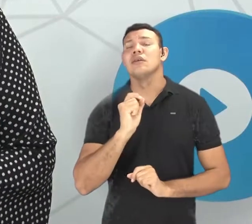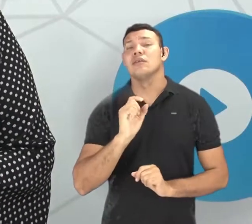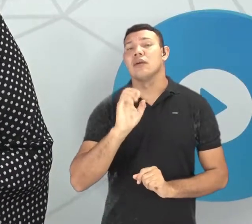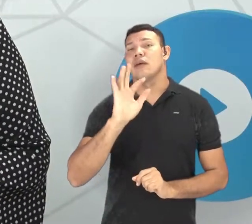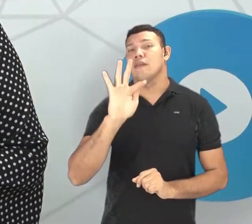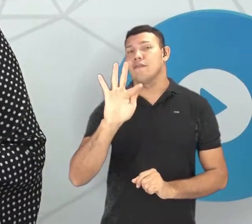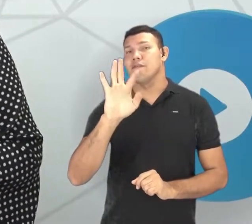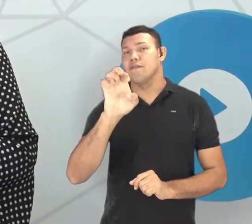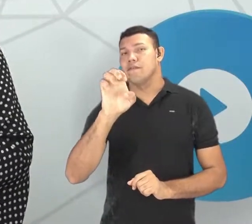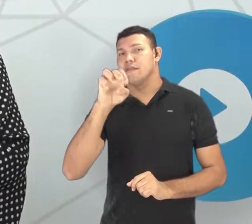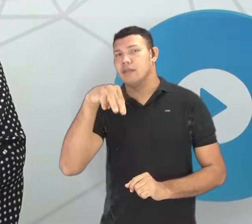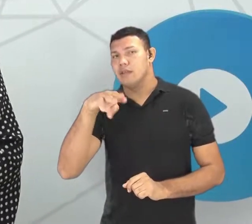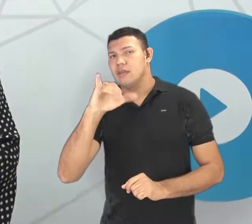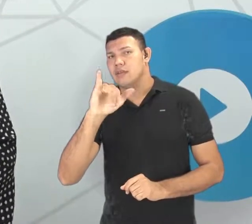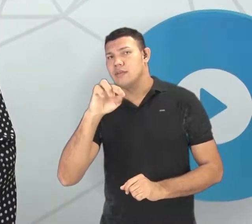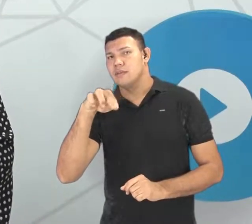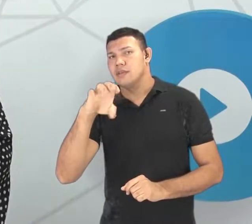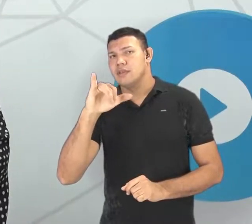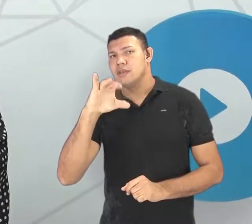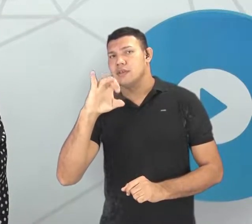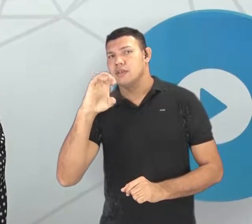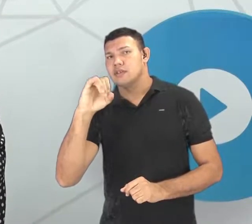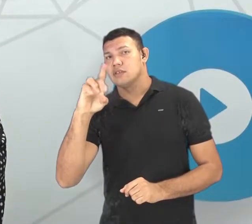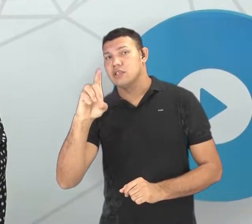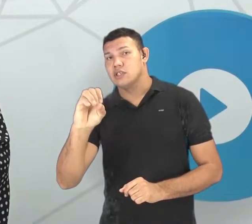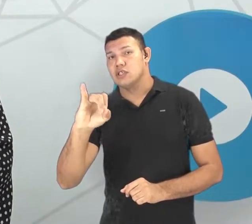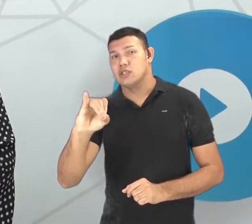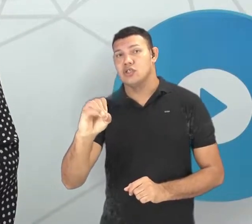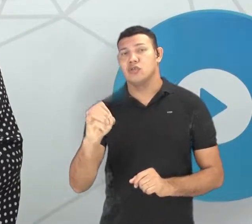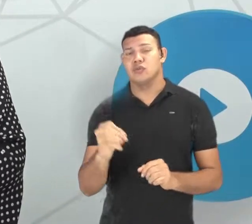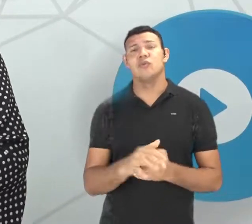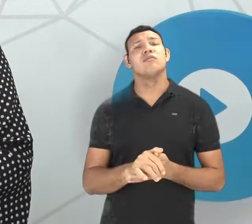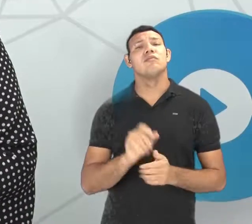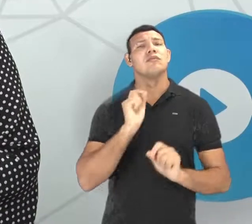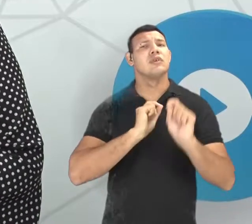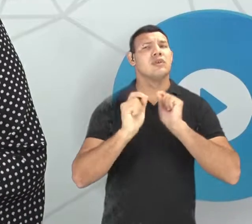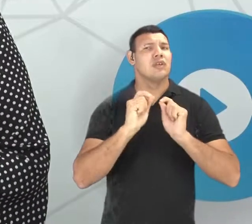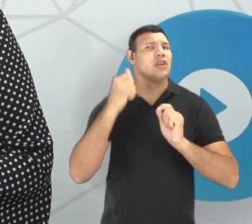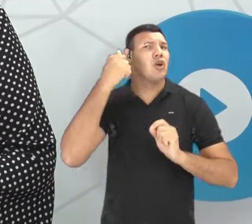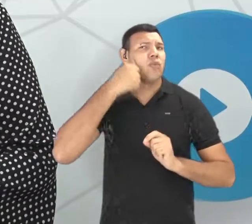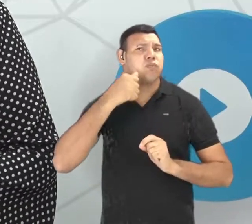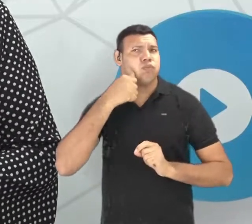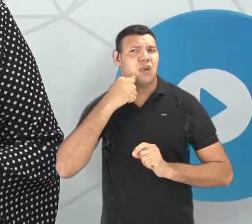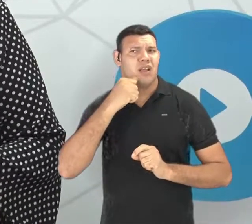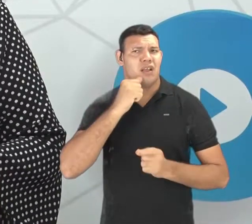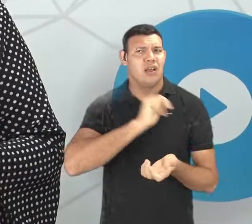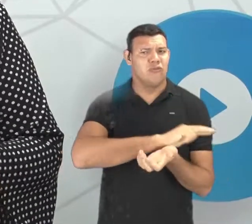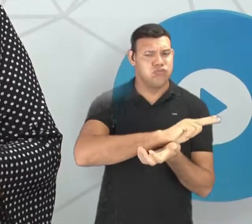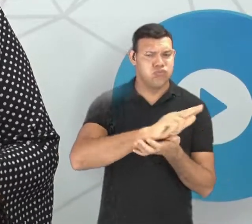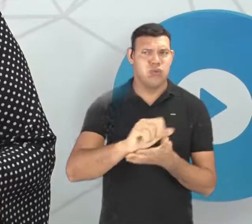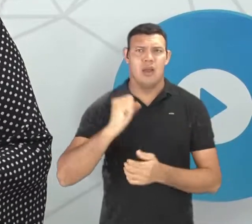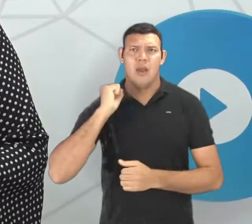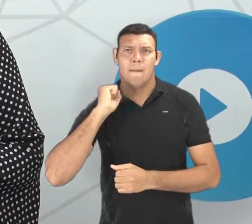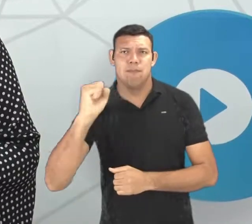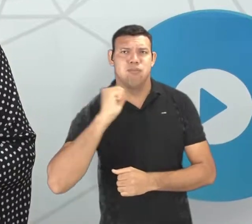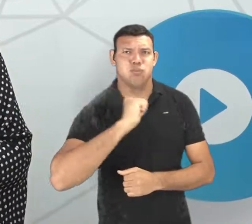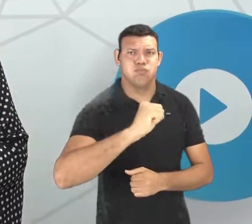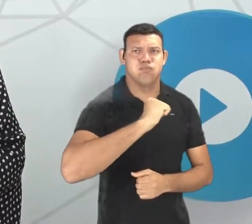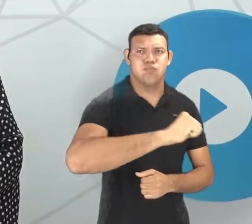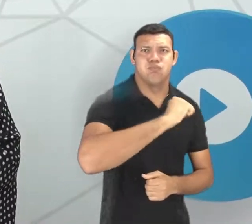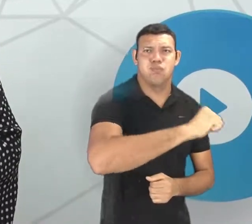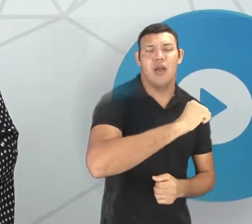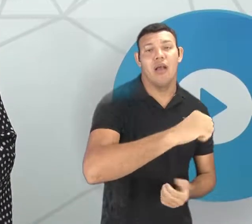dizer que feminicídio é todo crime praticado contra a mulher. Crime esse que envolve